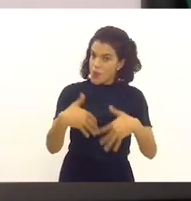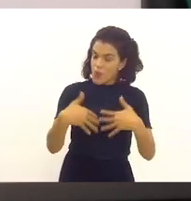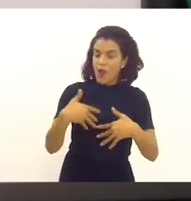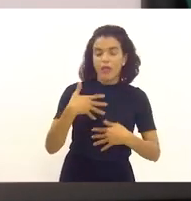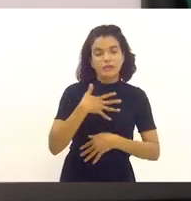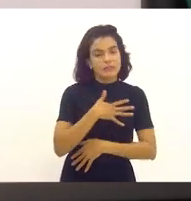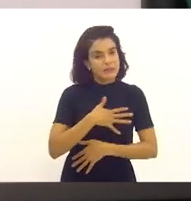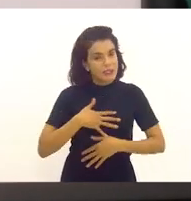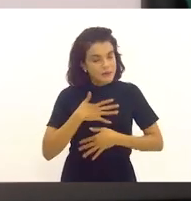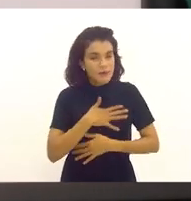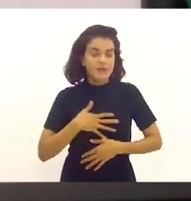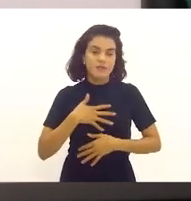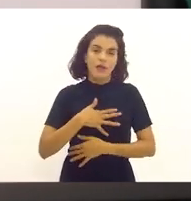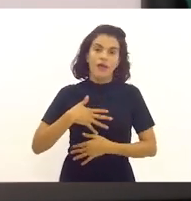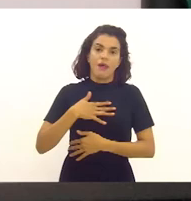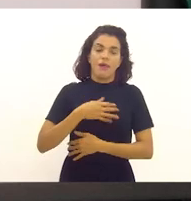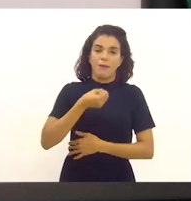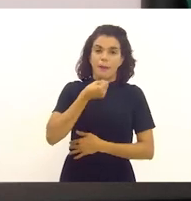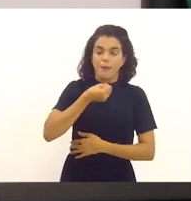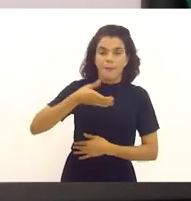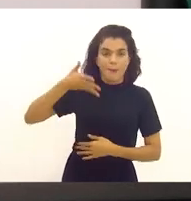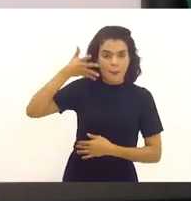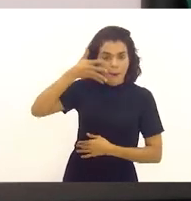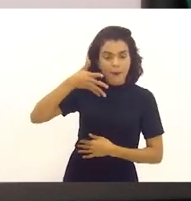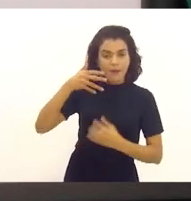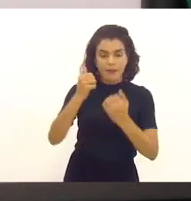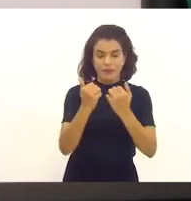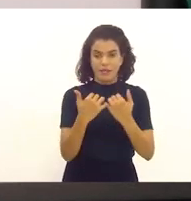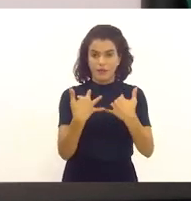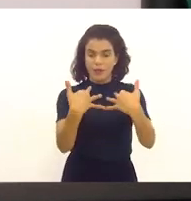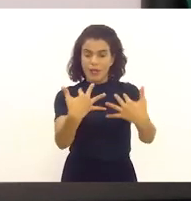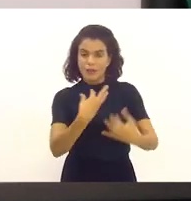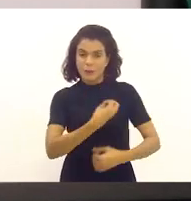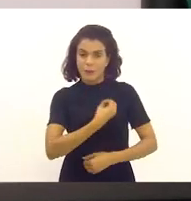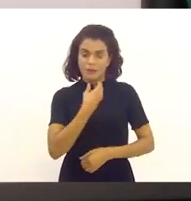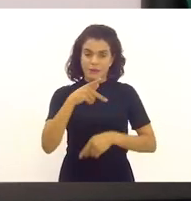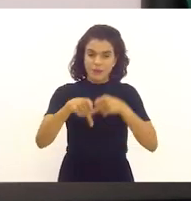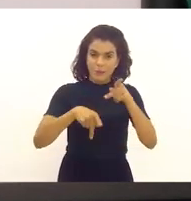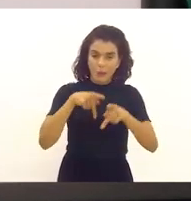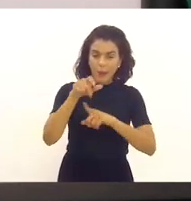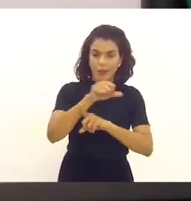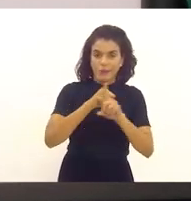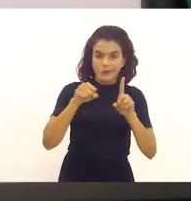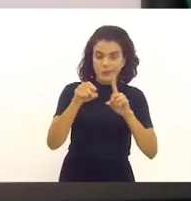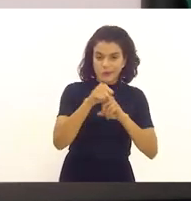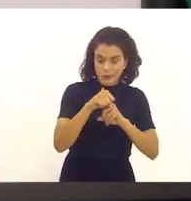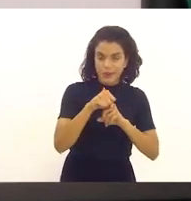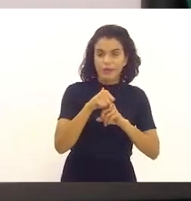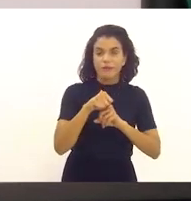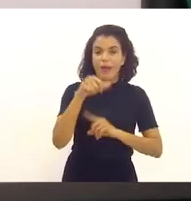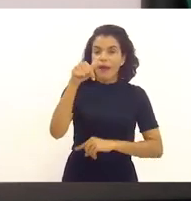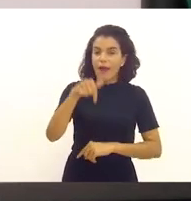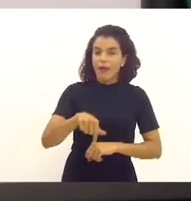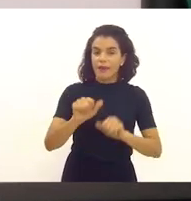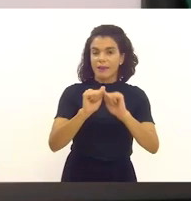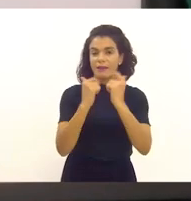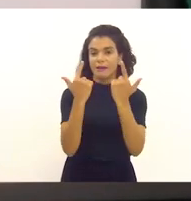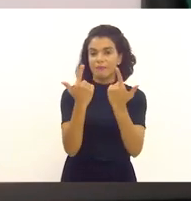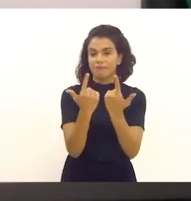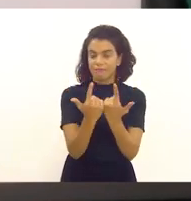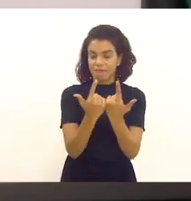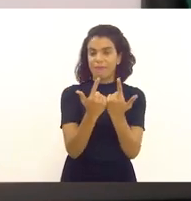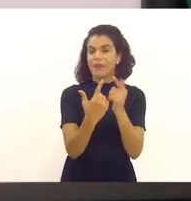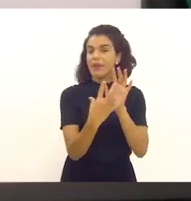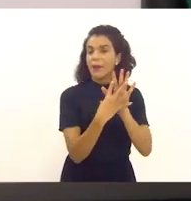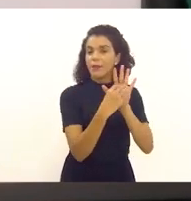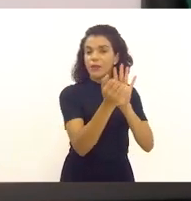minha satisfação em poder falar nessa audiência pública tão importante deste projeto aqui na alérgica casa de leis que